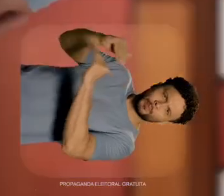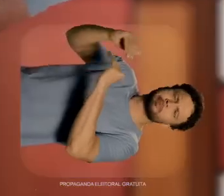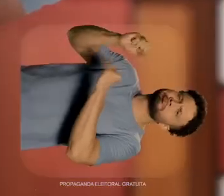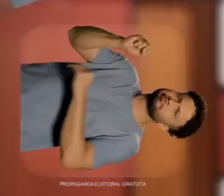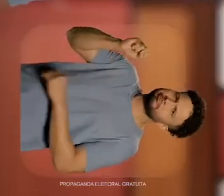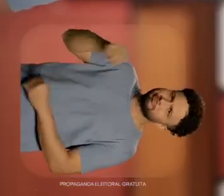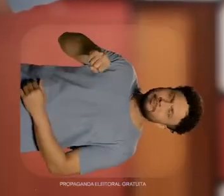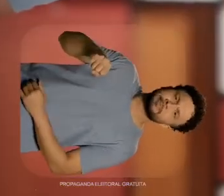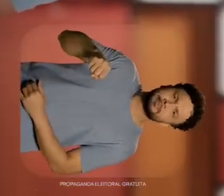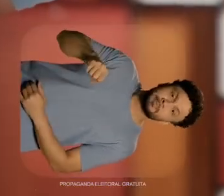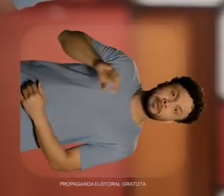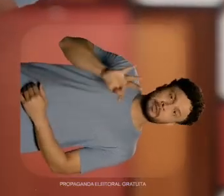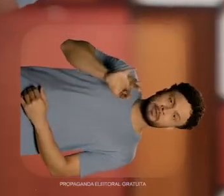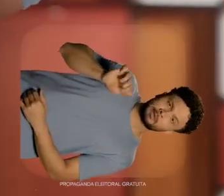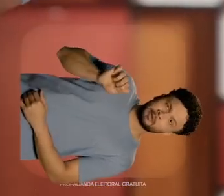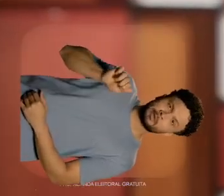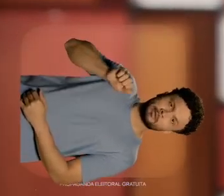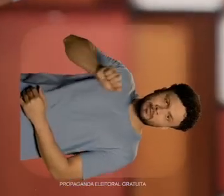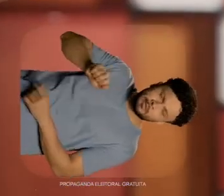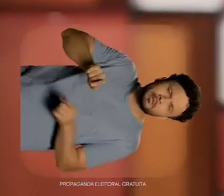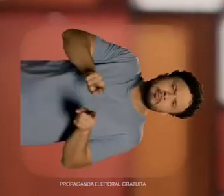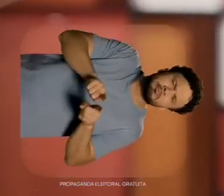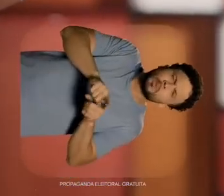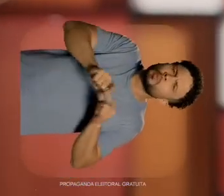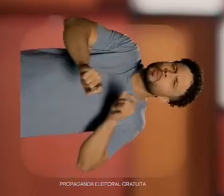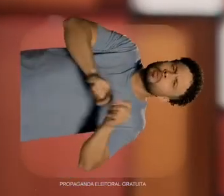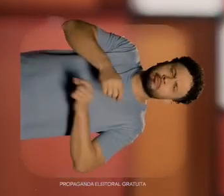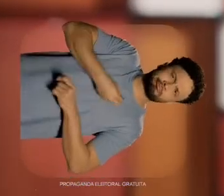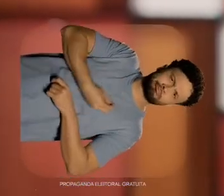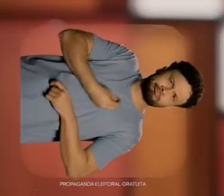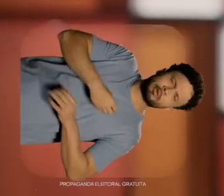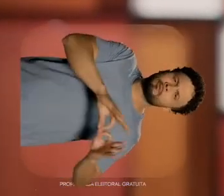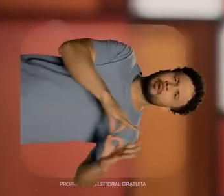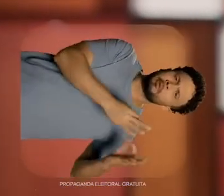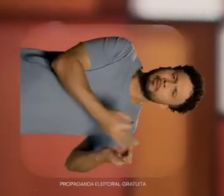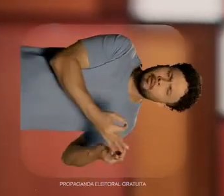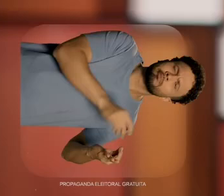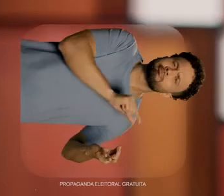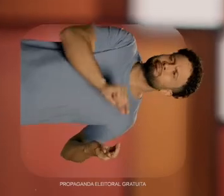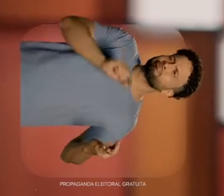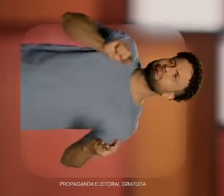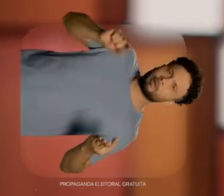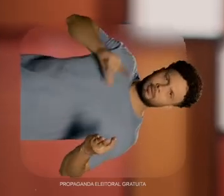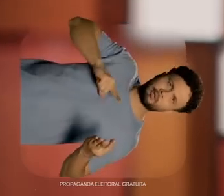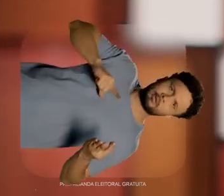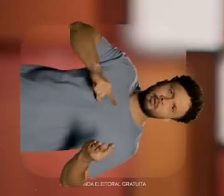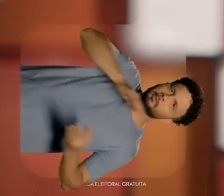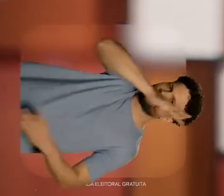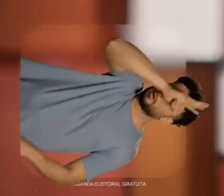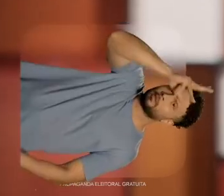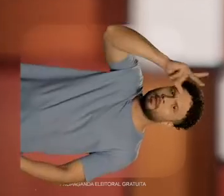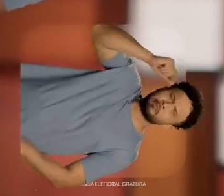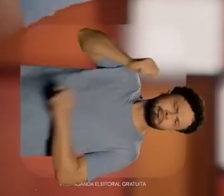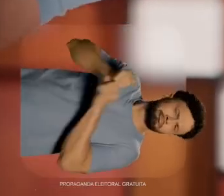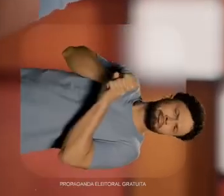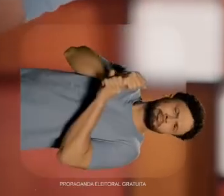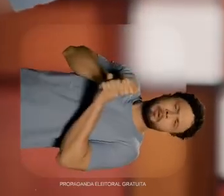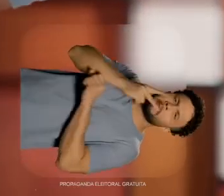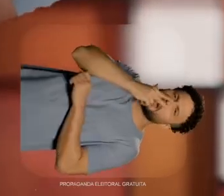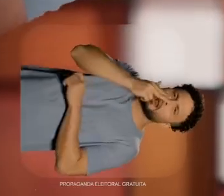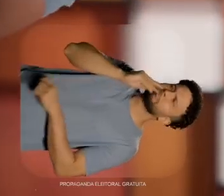O transtorno do espectro autista faz parte da vida de muitas famílias em Manaus. Por muito tempo, essas famílias